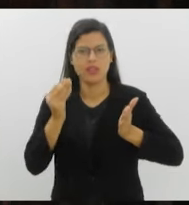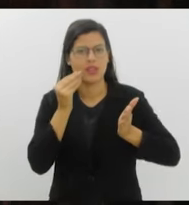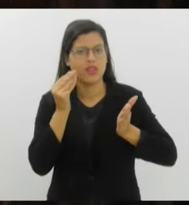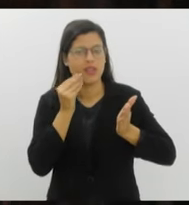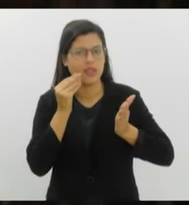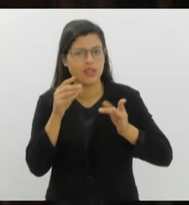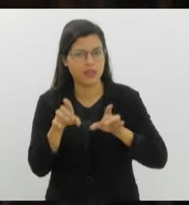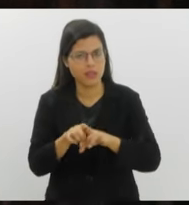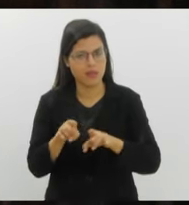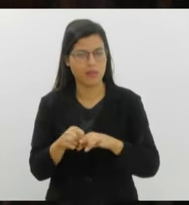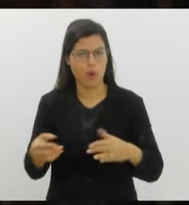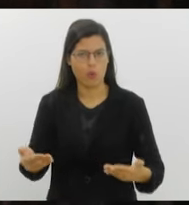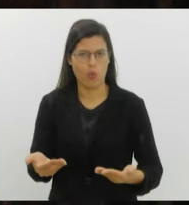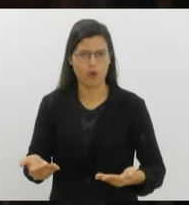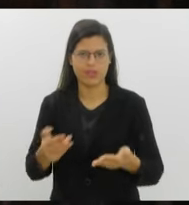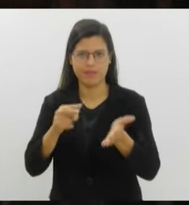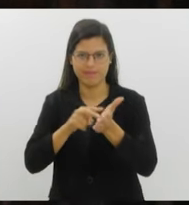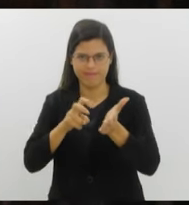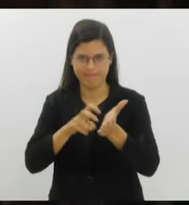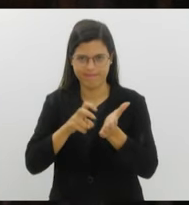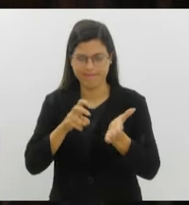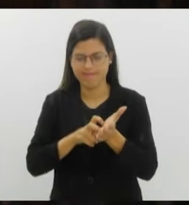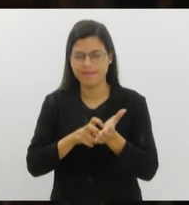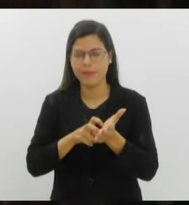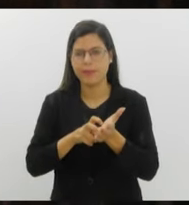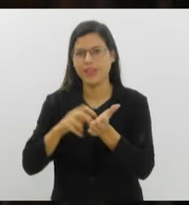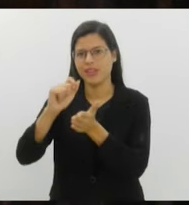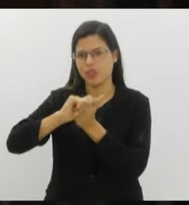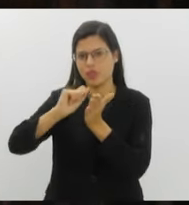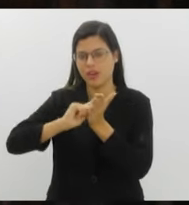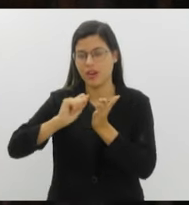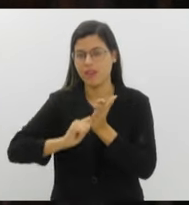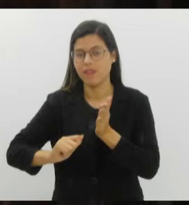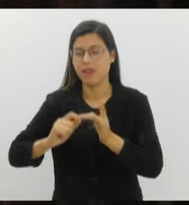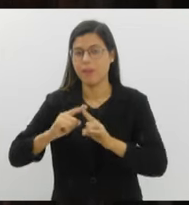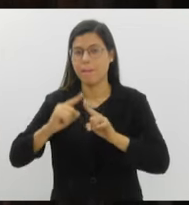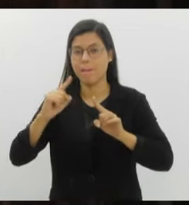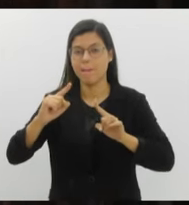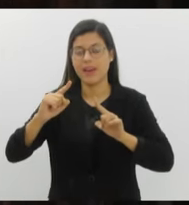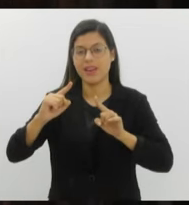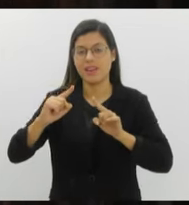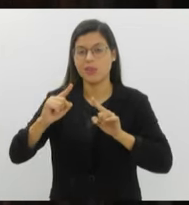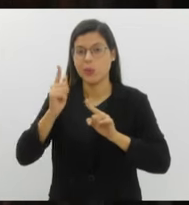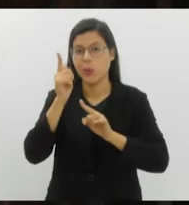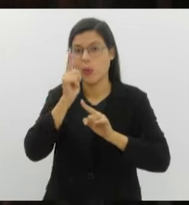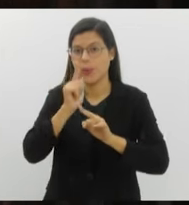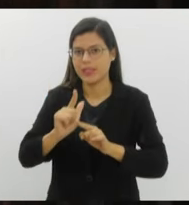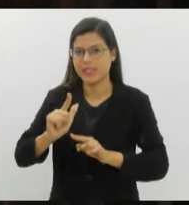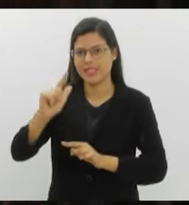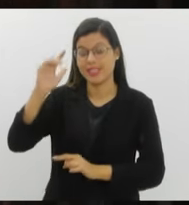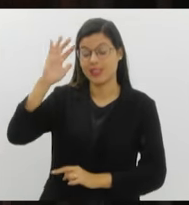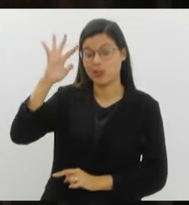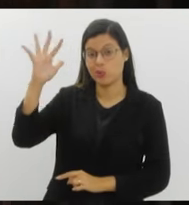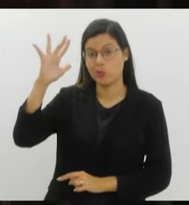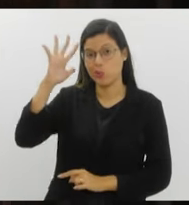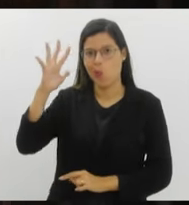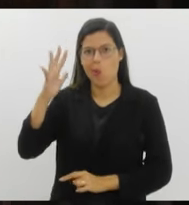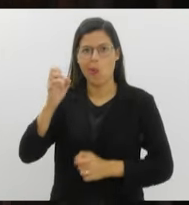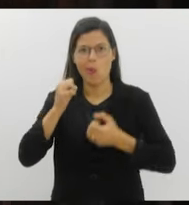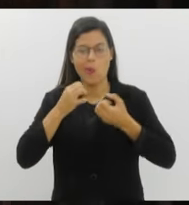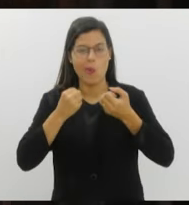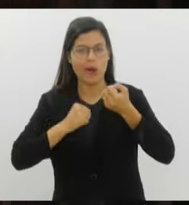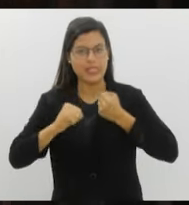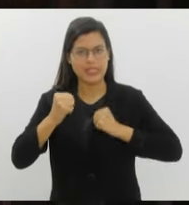coisas, mas a realização desse sonho de estar aqui, a ansiedade que isso me